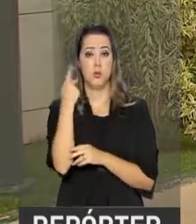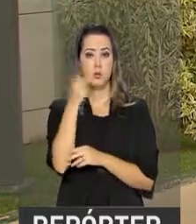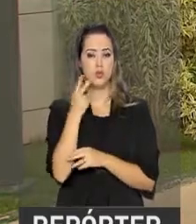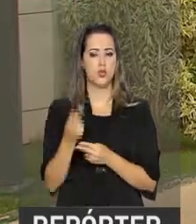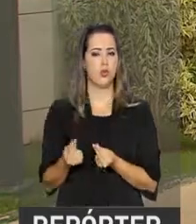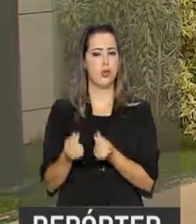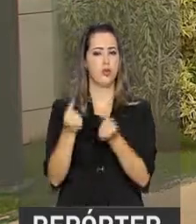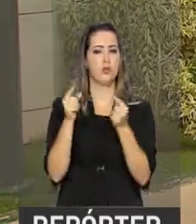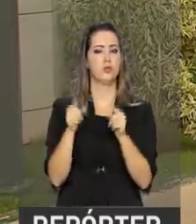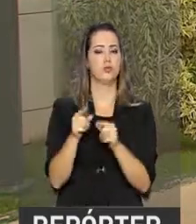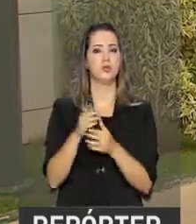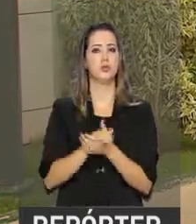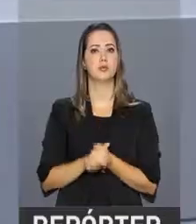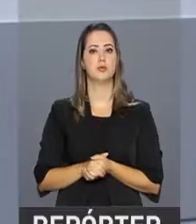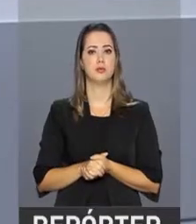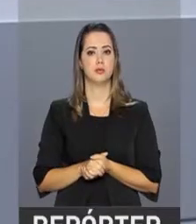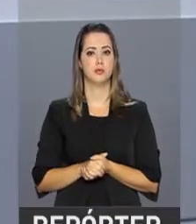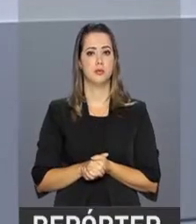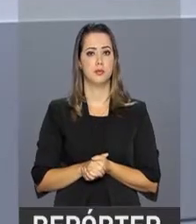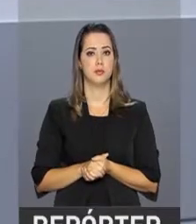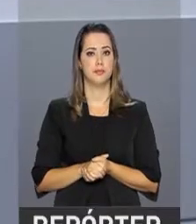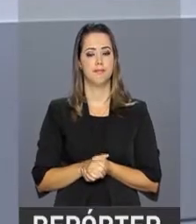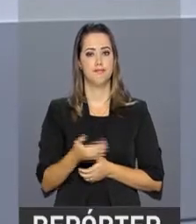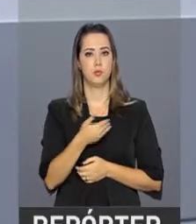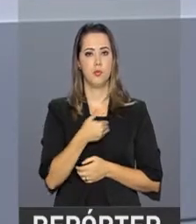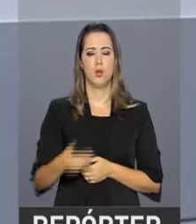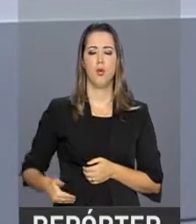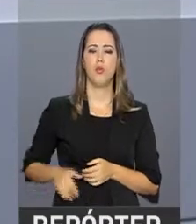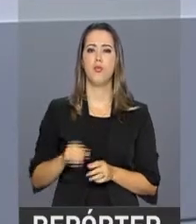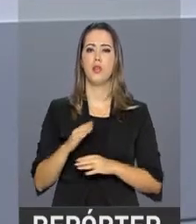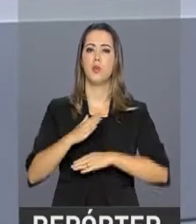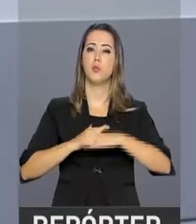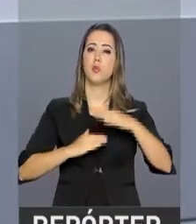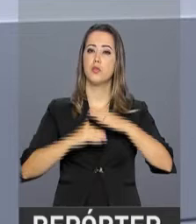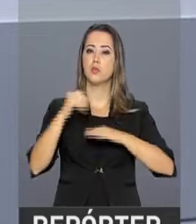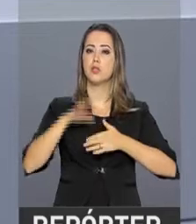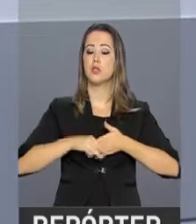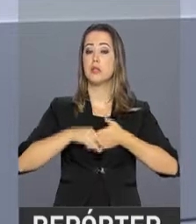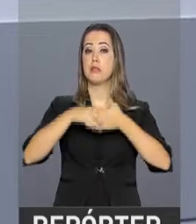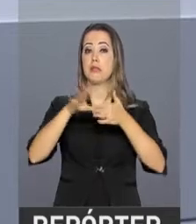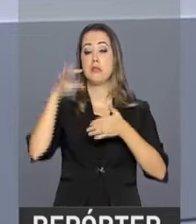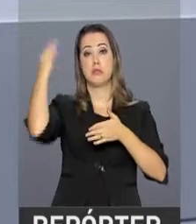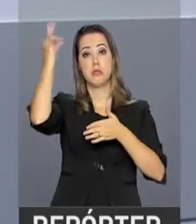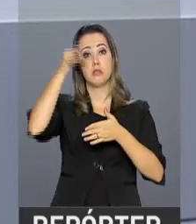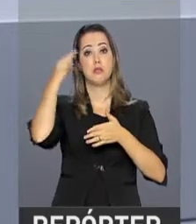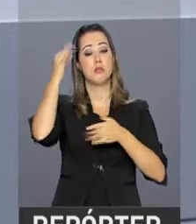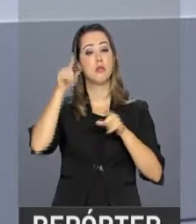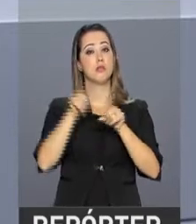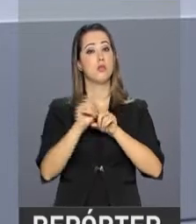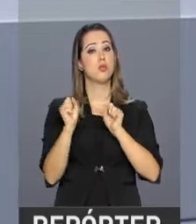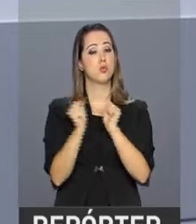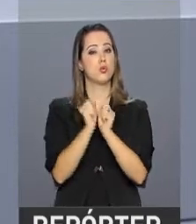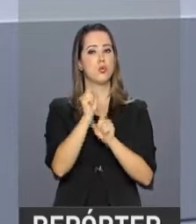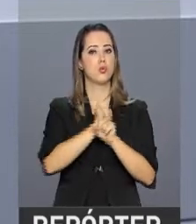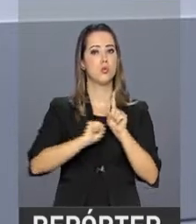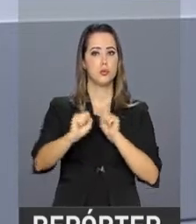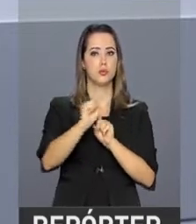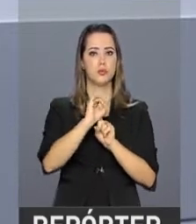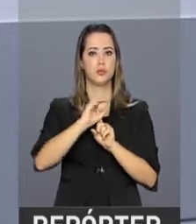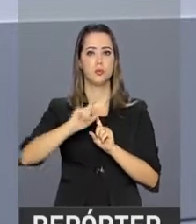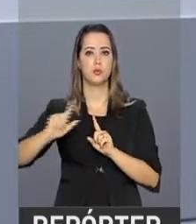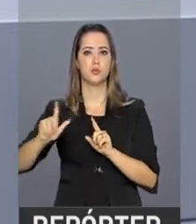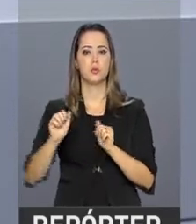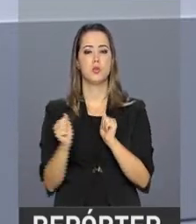dica monetária e cambial governo especialistas líderes espirituais e sociedade civil juntos